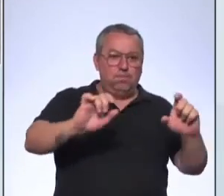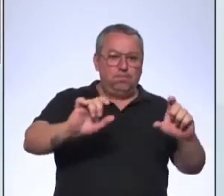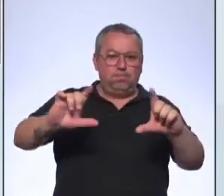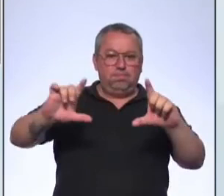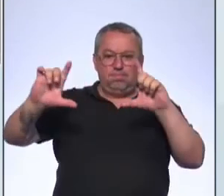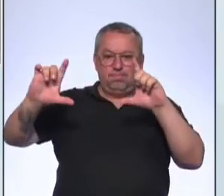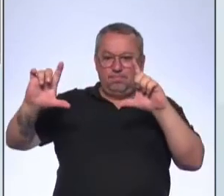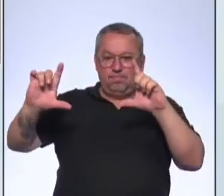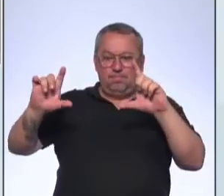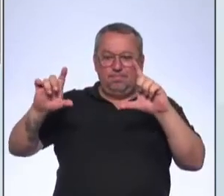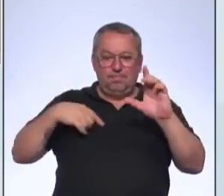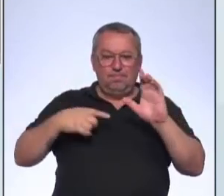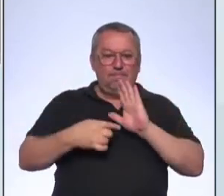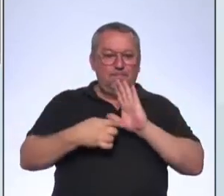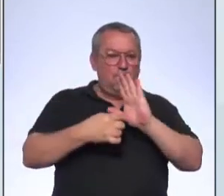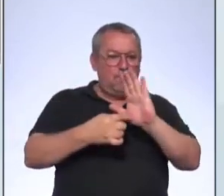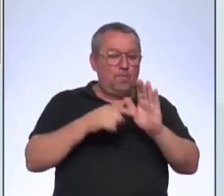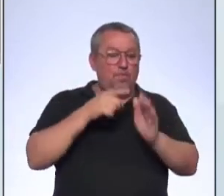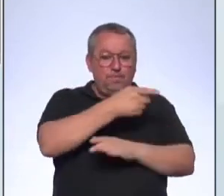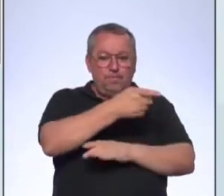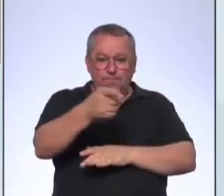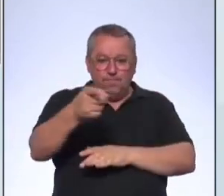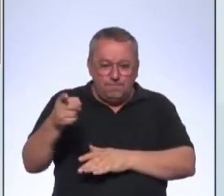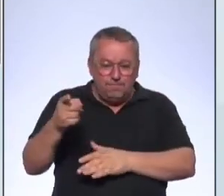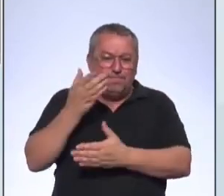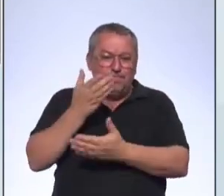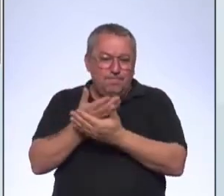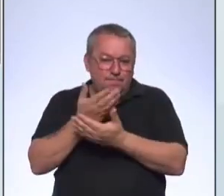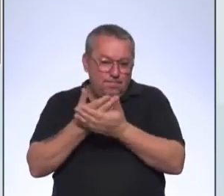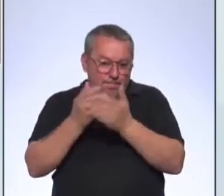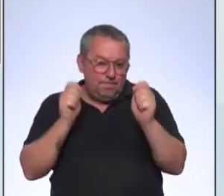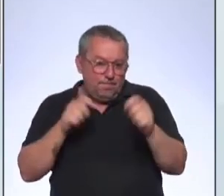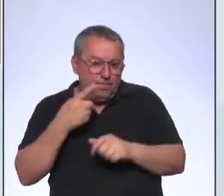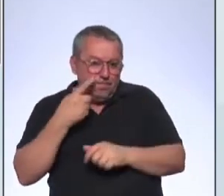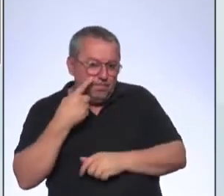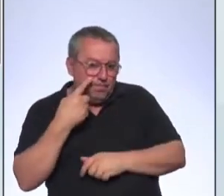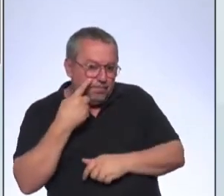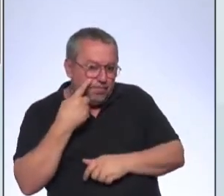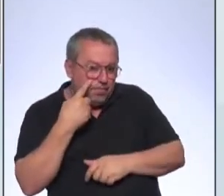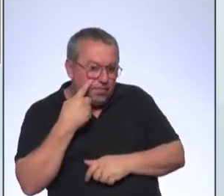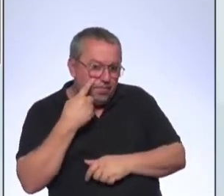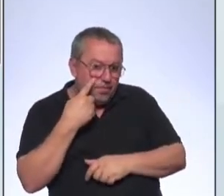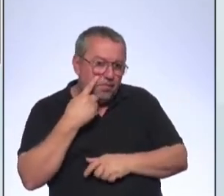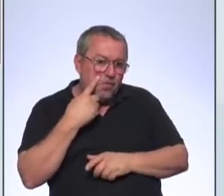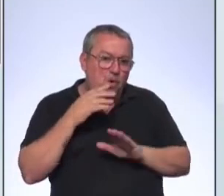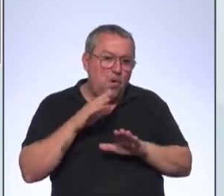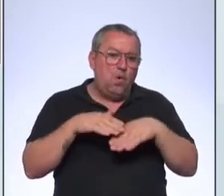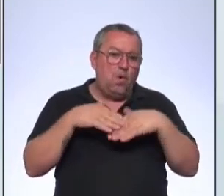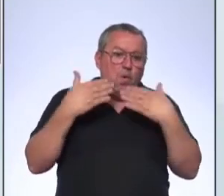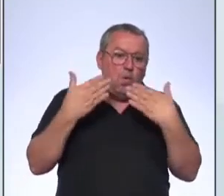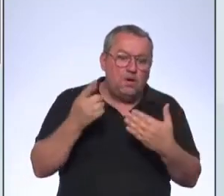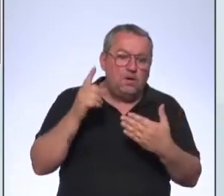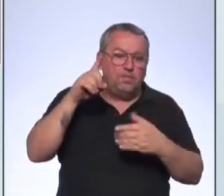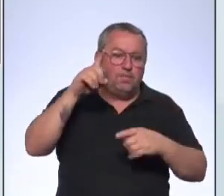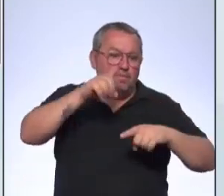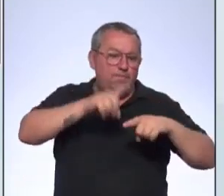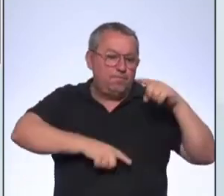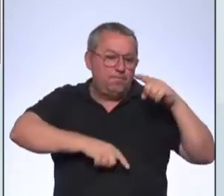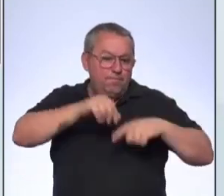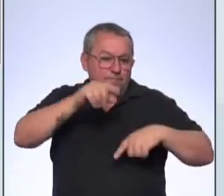estão colocadas para que vocês, estudantes, possam observar, quais foram os